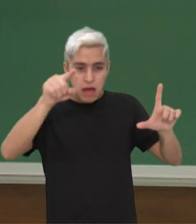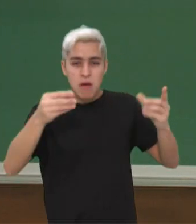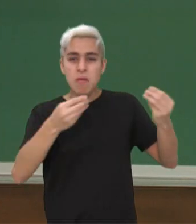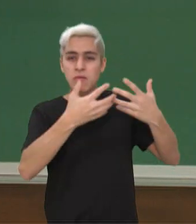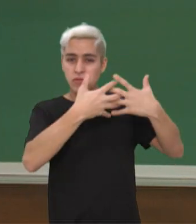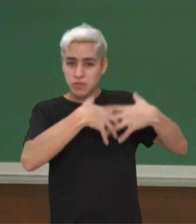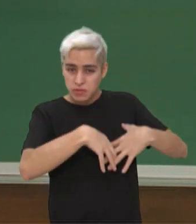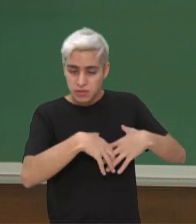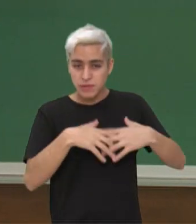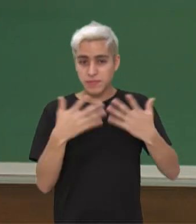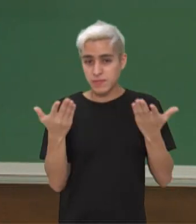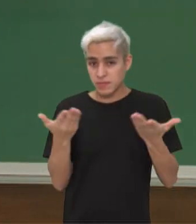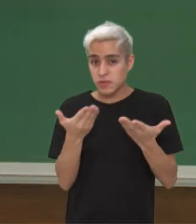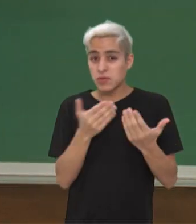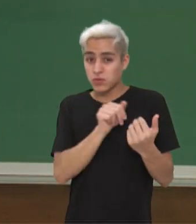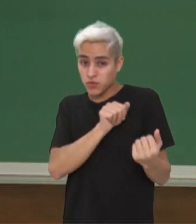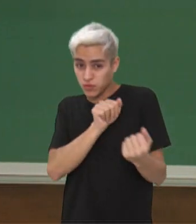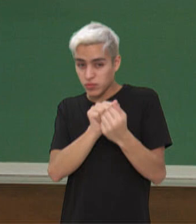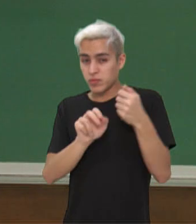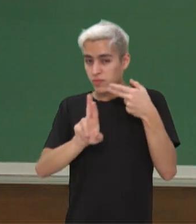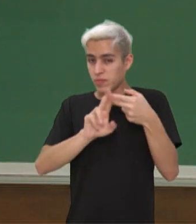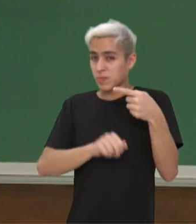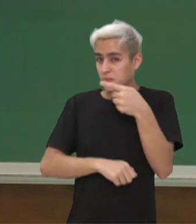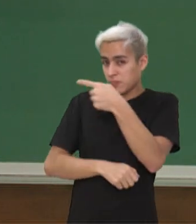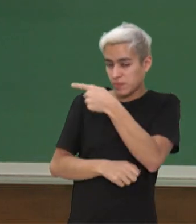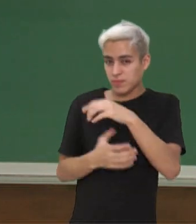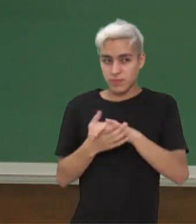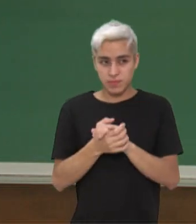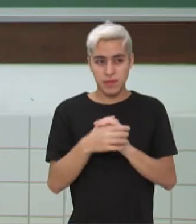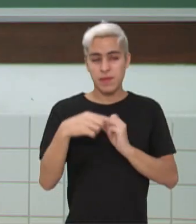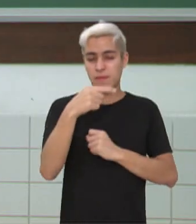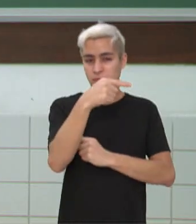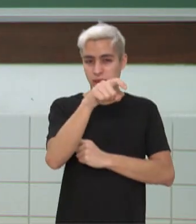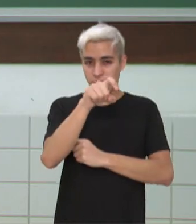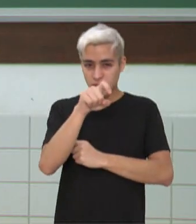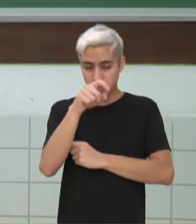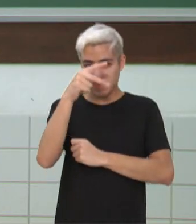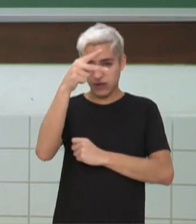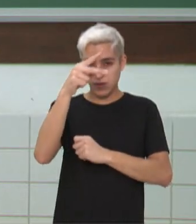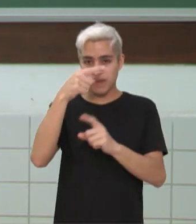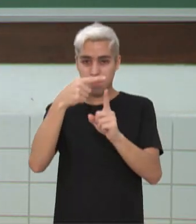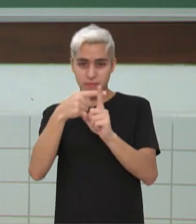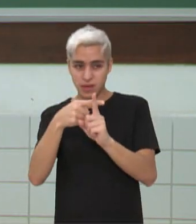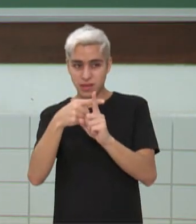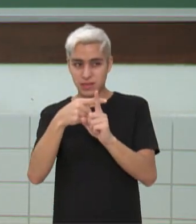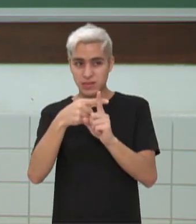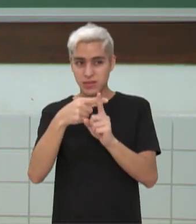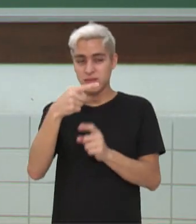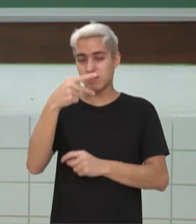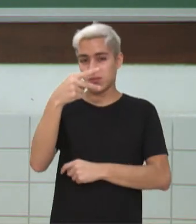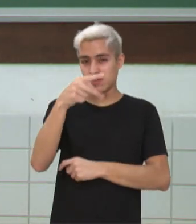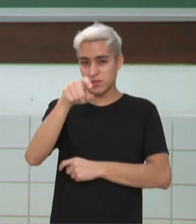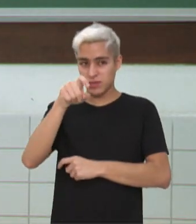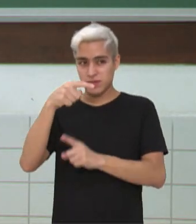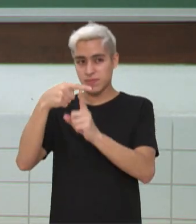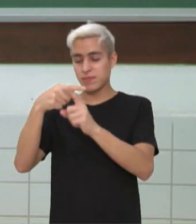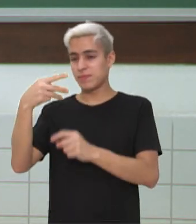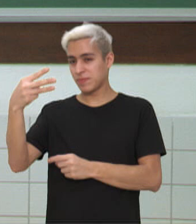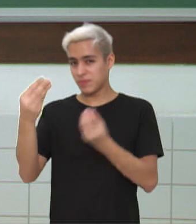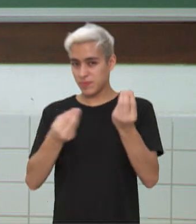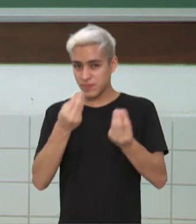Bem, eu vou fazer com você, nós vamos usar o quadro. Menos x quadrado menos 2x mais 3. No quadro,